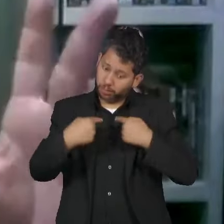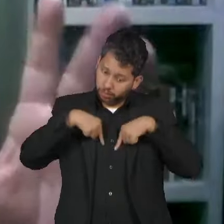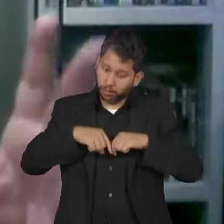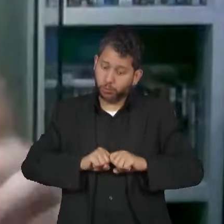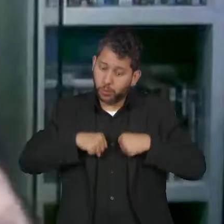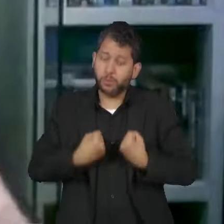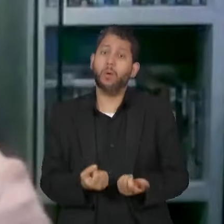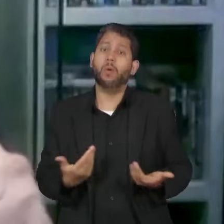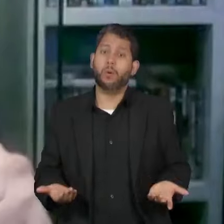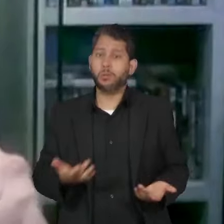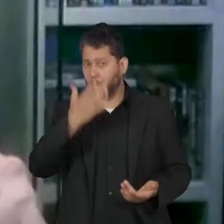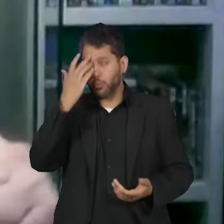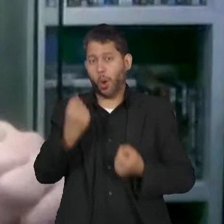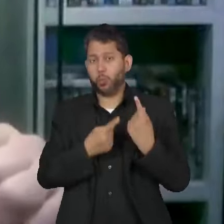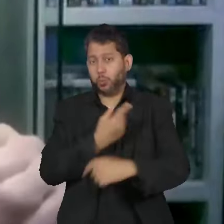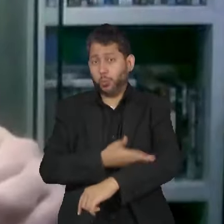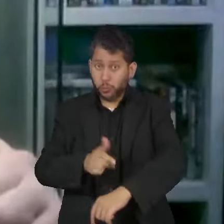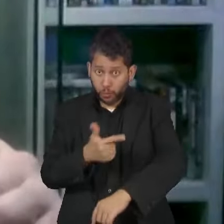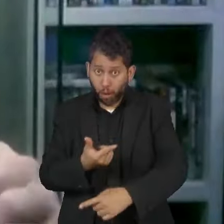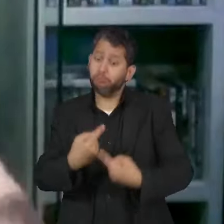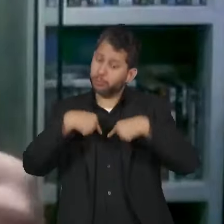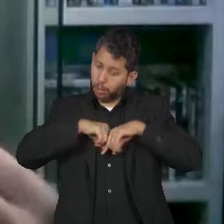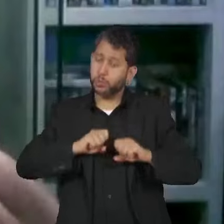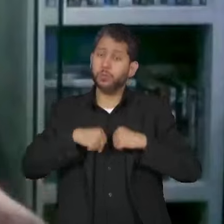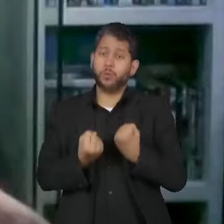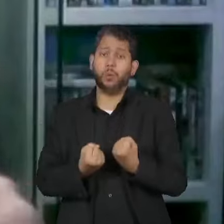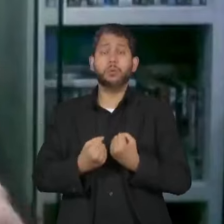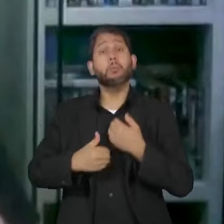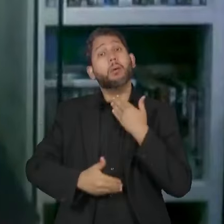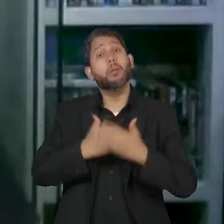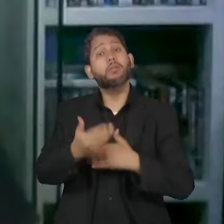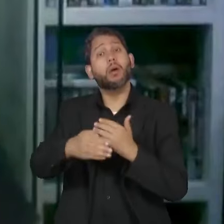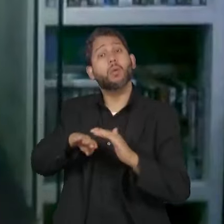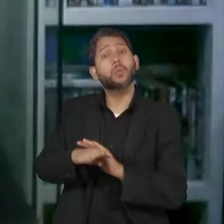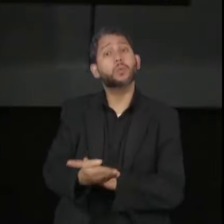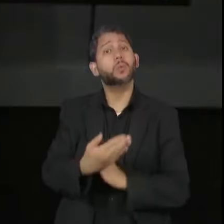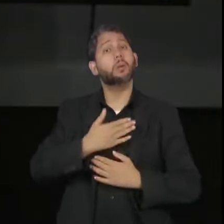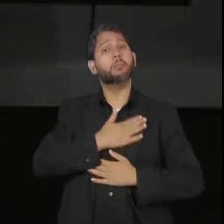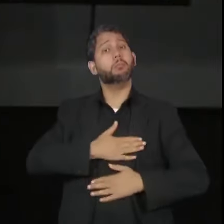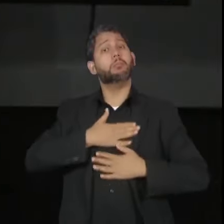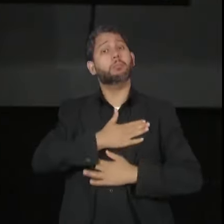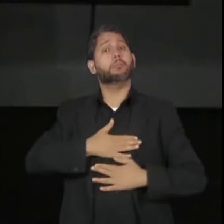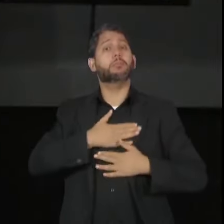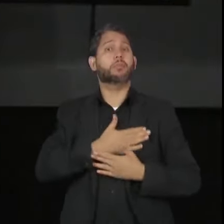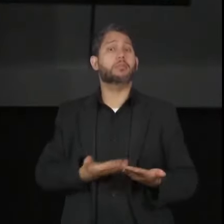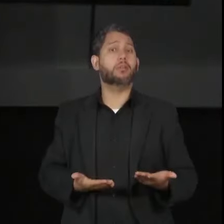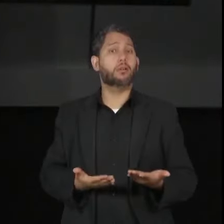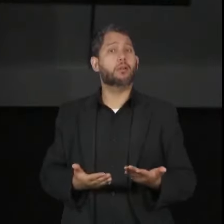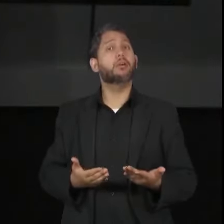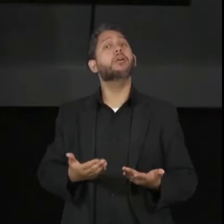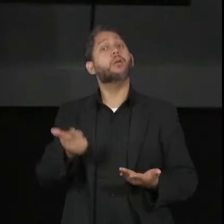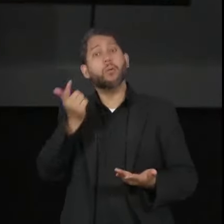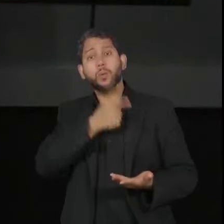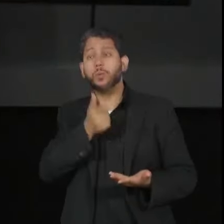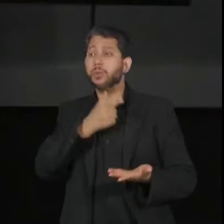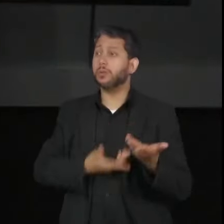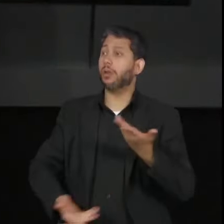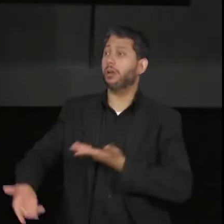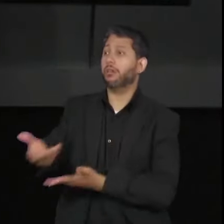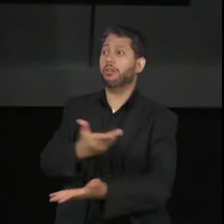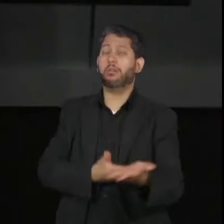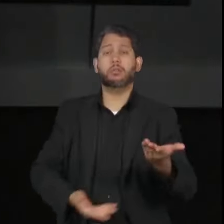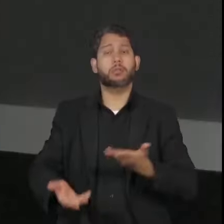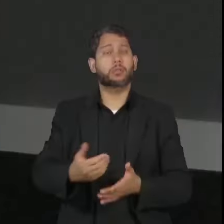costumam praticar podem pensar, mas é um trabalho que é prazeroso, é uma ação que na realidade gera uma